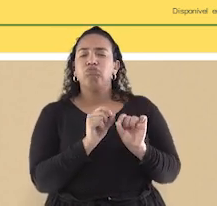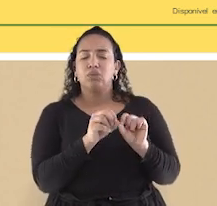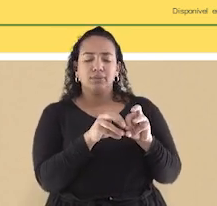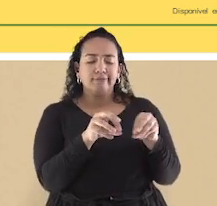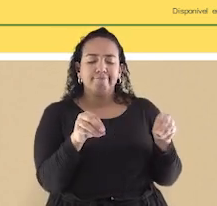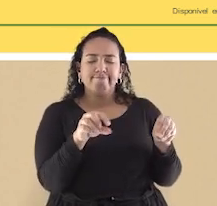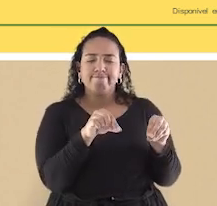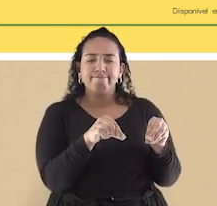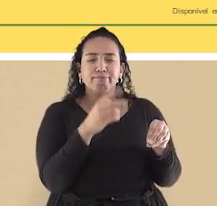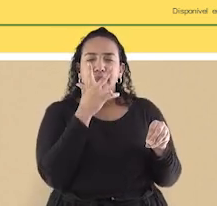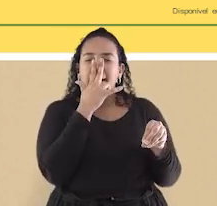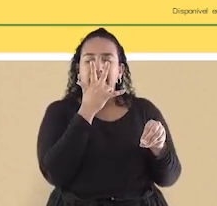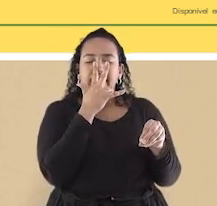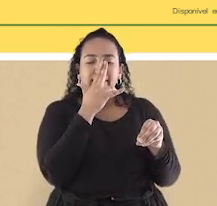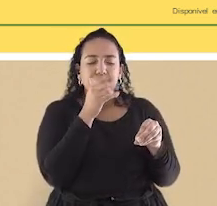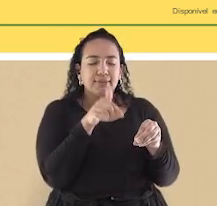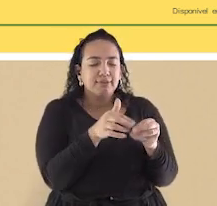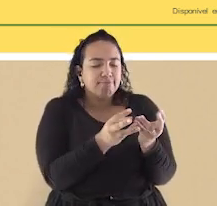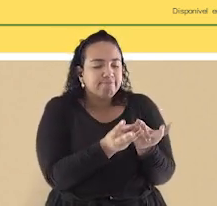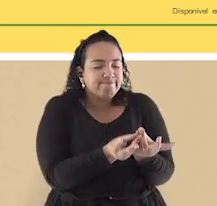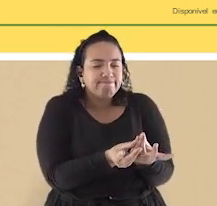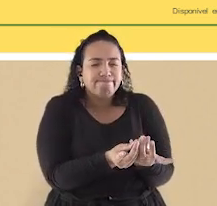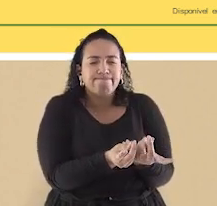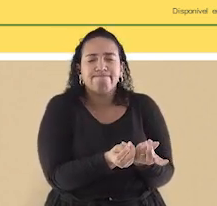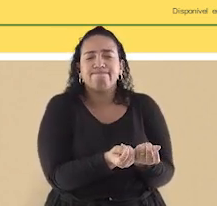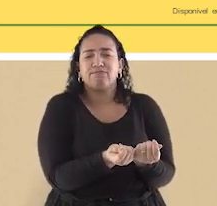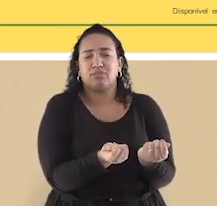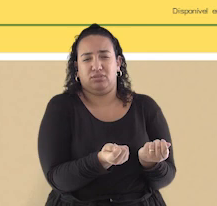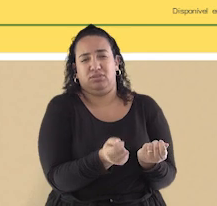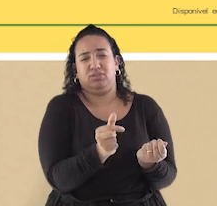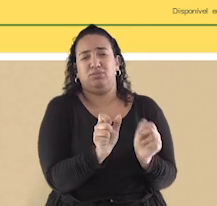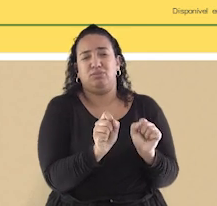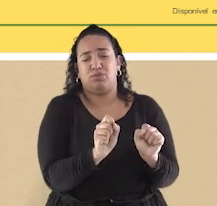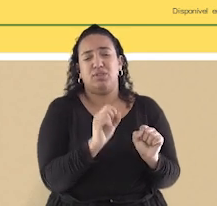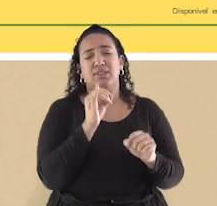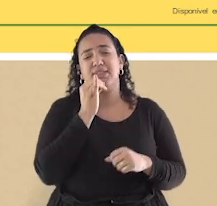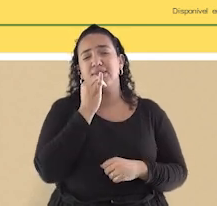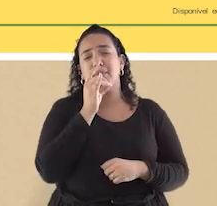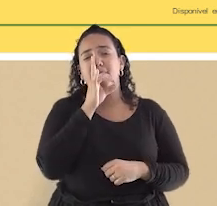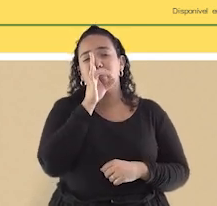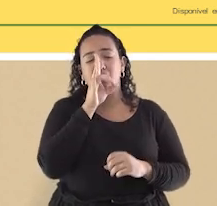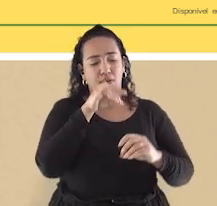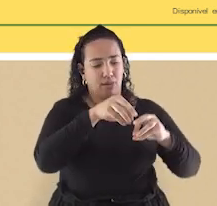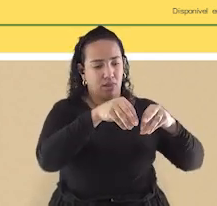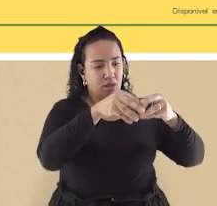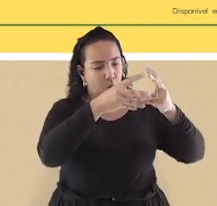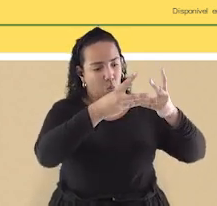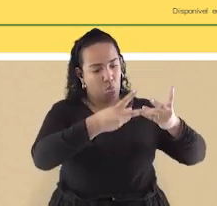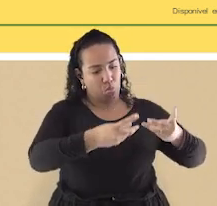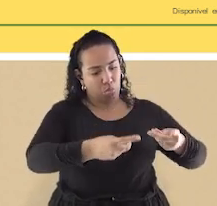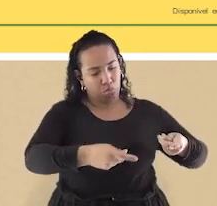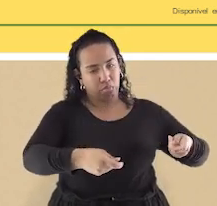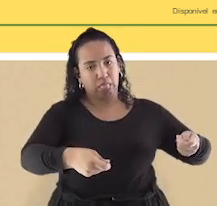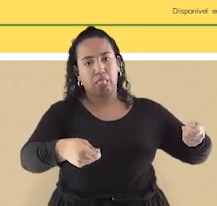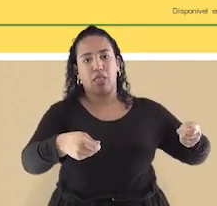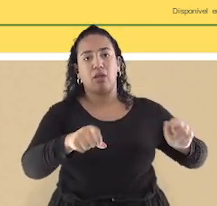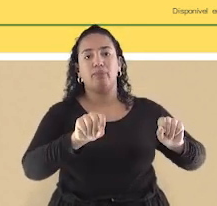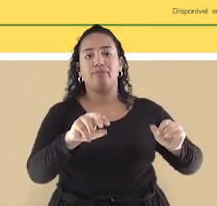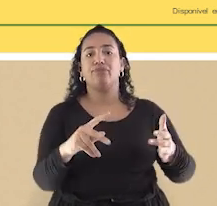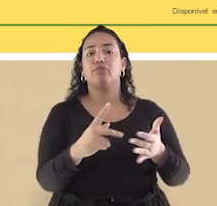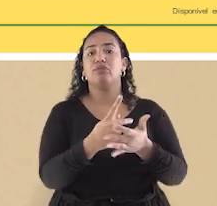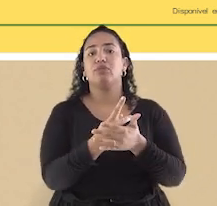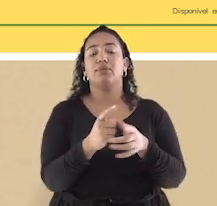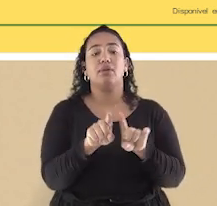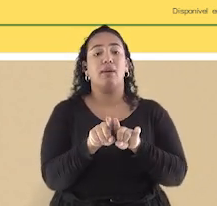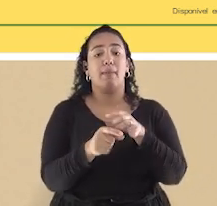pobre e mais dependente desses produtos, com mais riscos de deslizamentos. Isso também causa